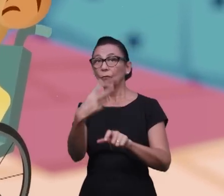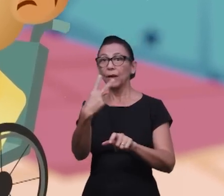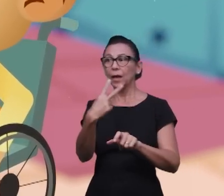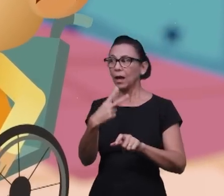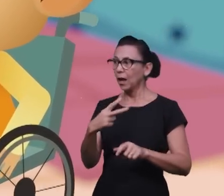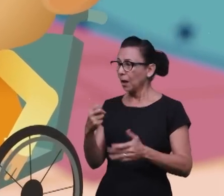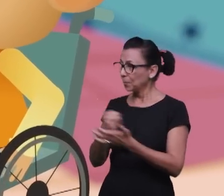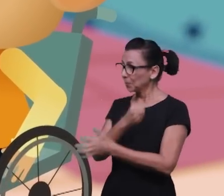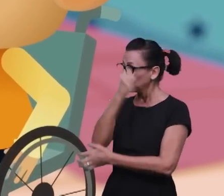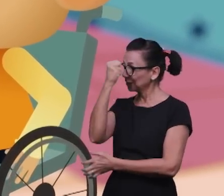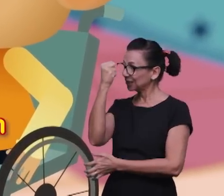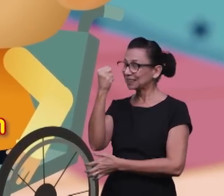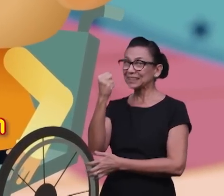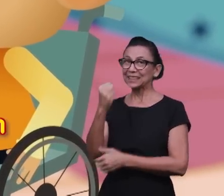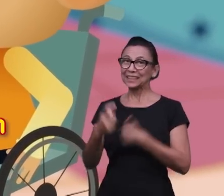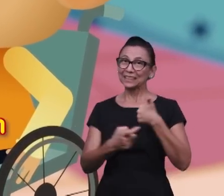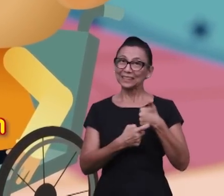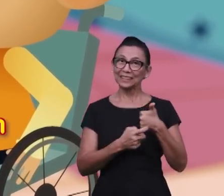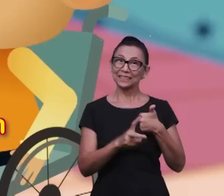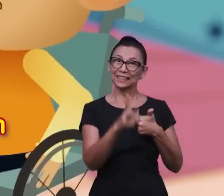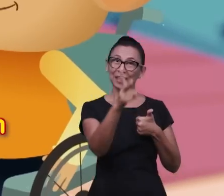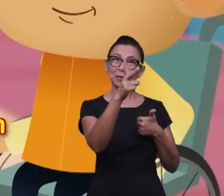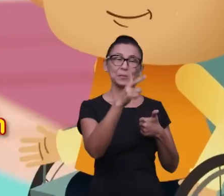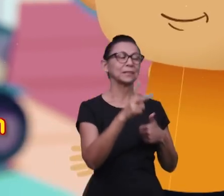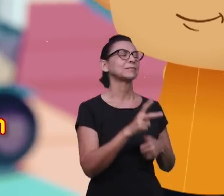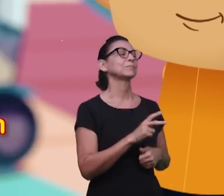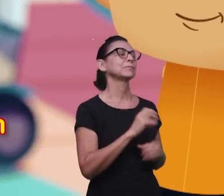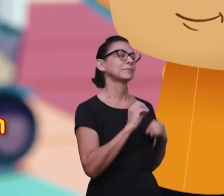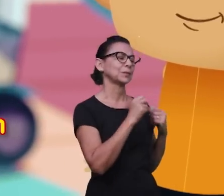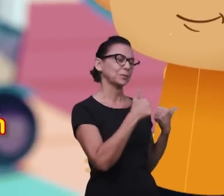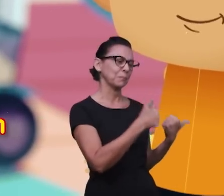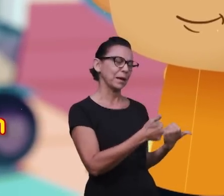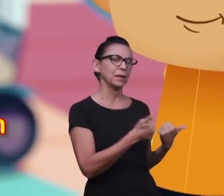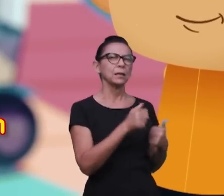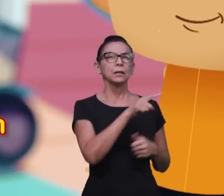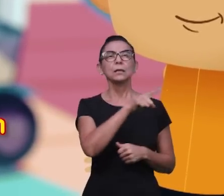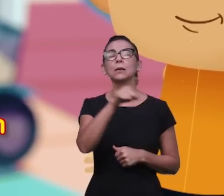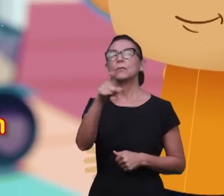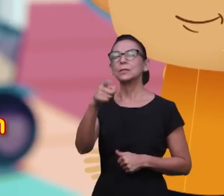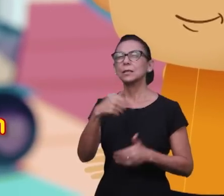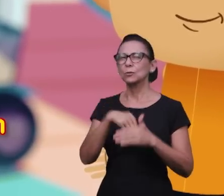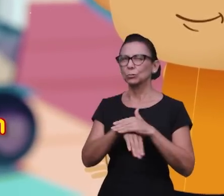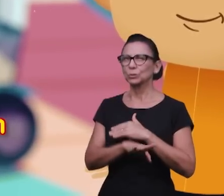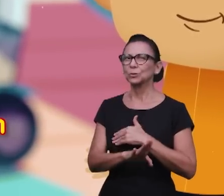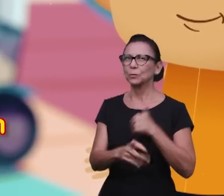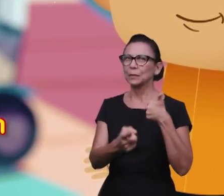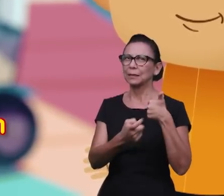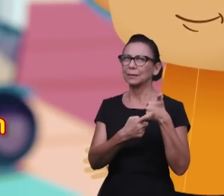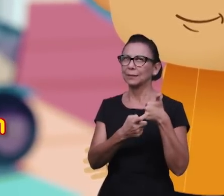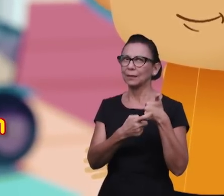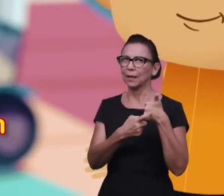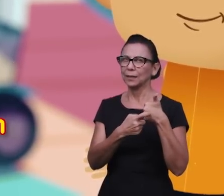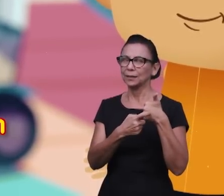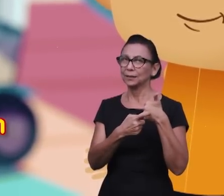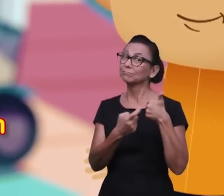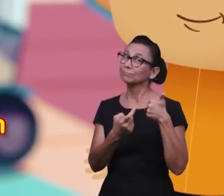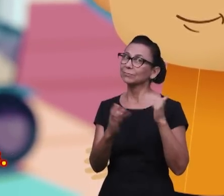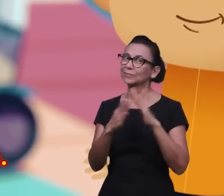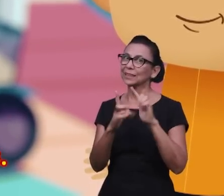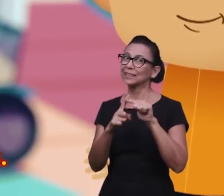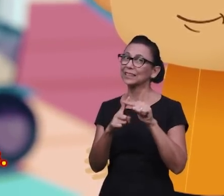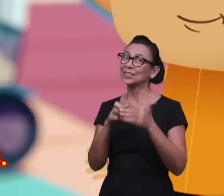like sempre a partir de agora. É isso aí, Guga. E vocês, meus irmãos, costumam dar like nos vídeos da nossa